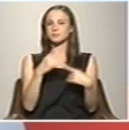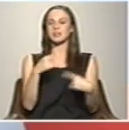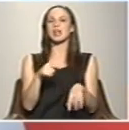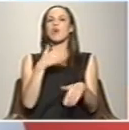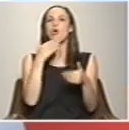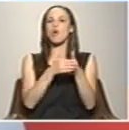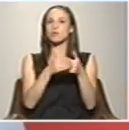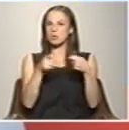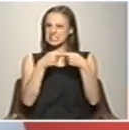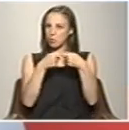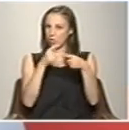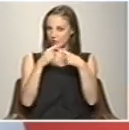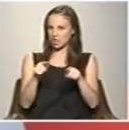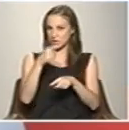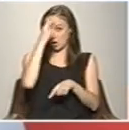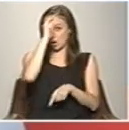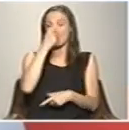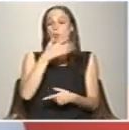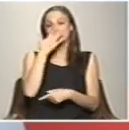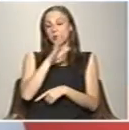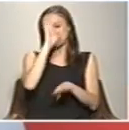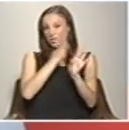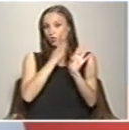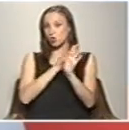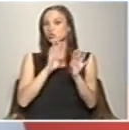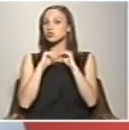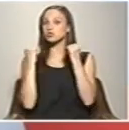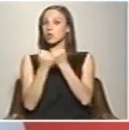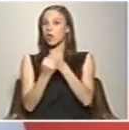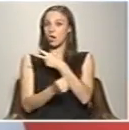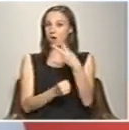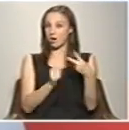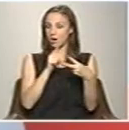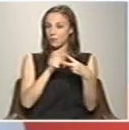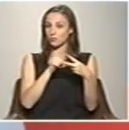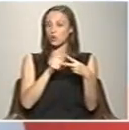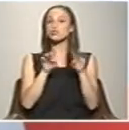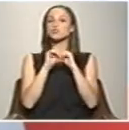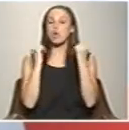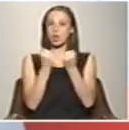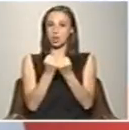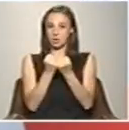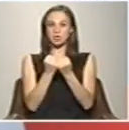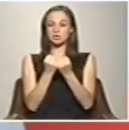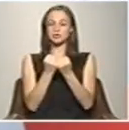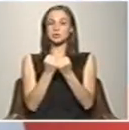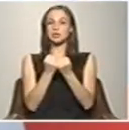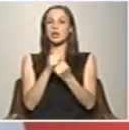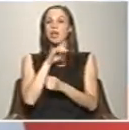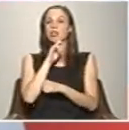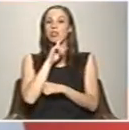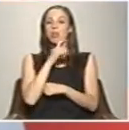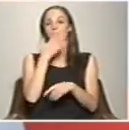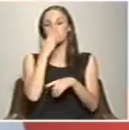envelhecimento psicológico e um envelhecimento social. É evidente que o envelhecimento social pode ser um envelhecimento de ganhos